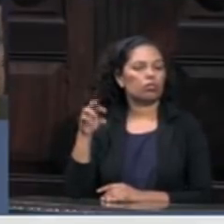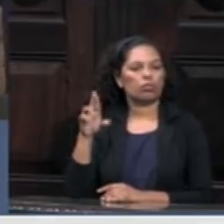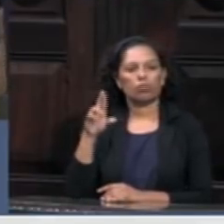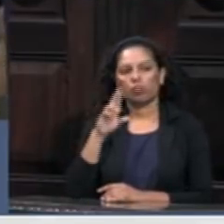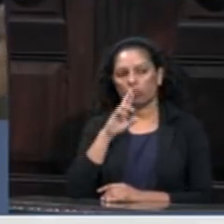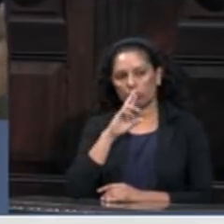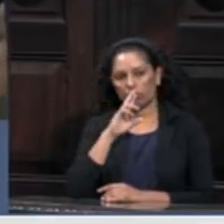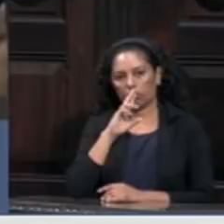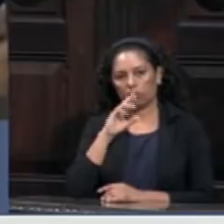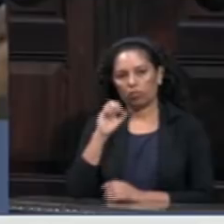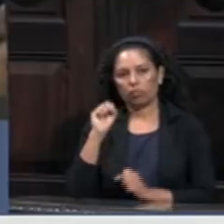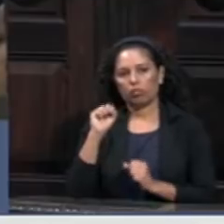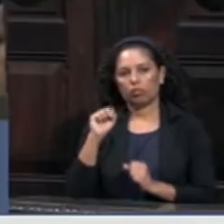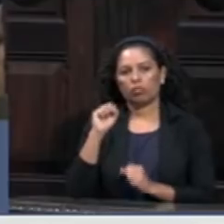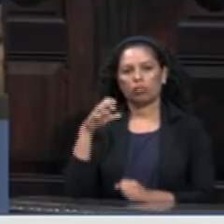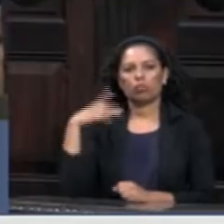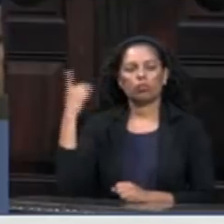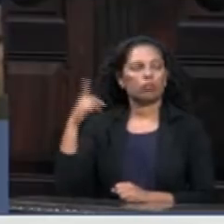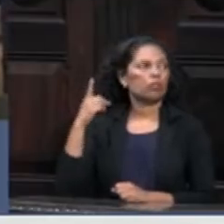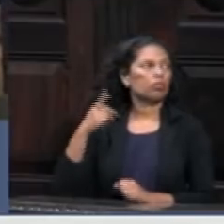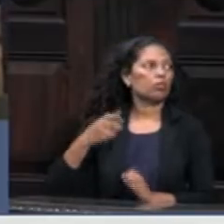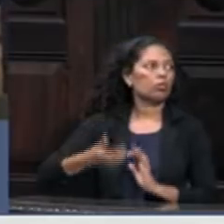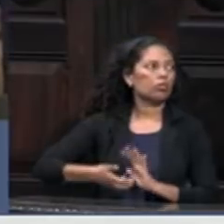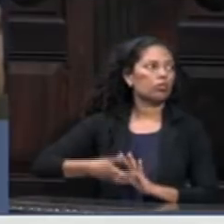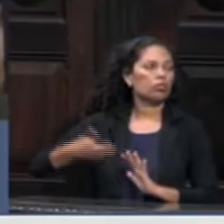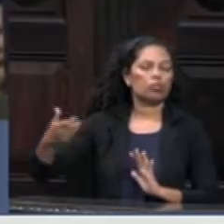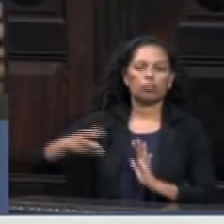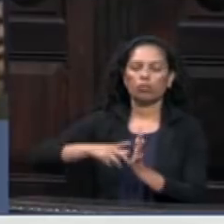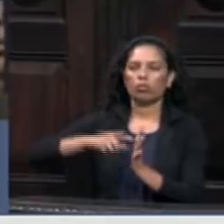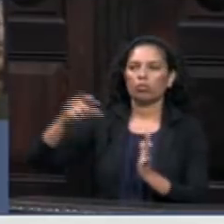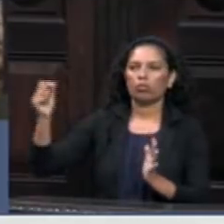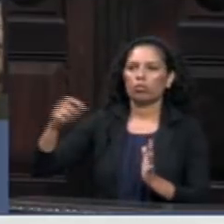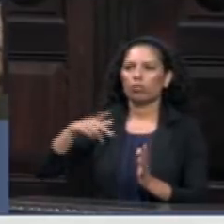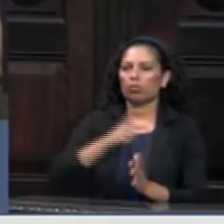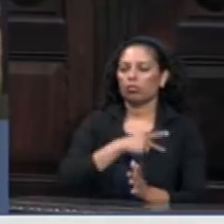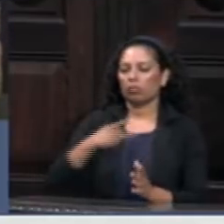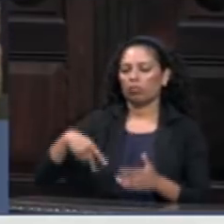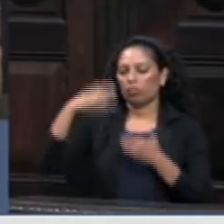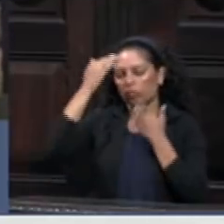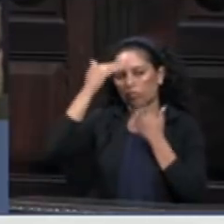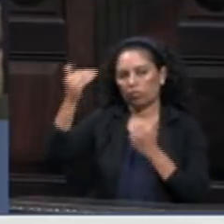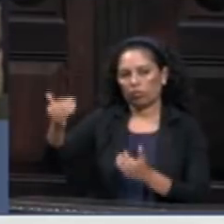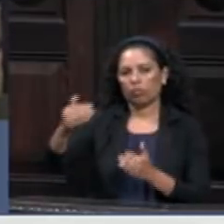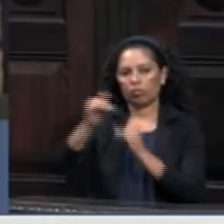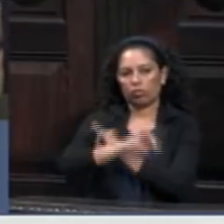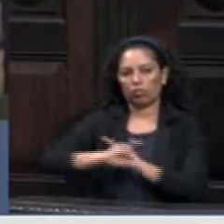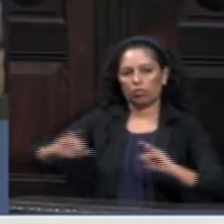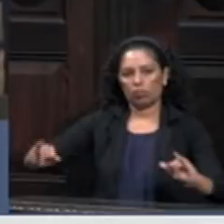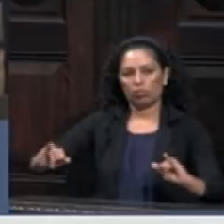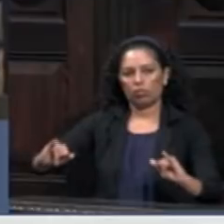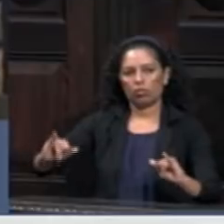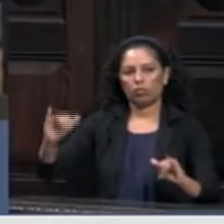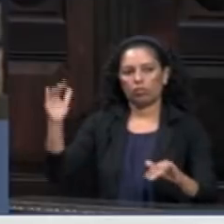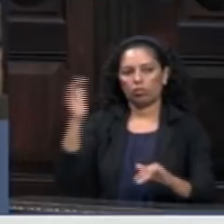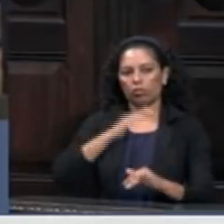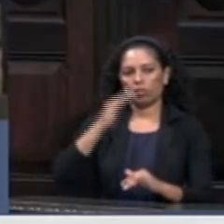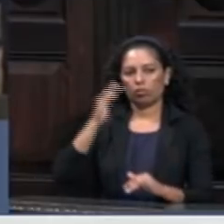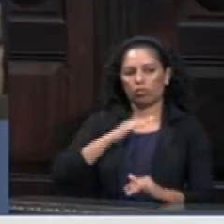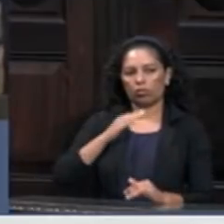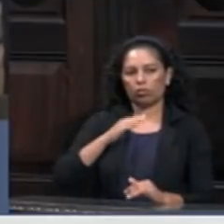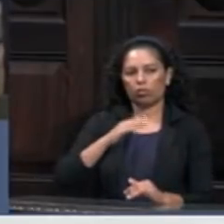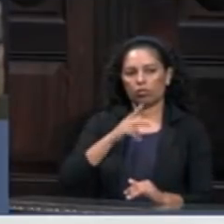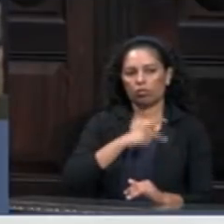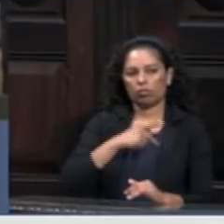Flávio? Então, estão retirados os destaques. A presidência agradece. Anuncio em regime de prioridade em discussão